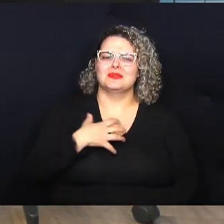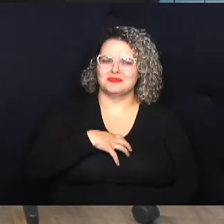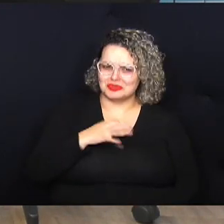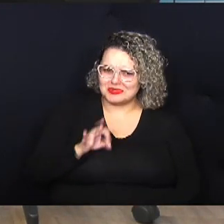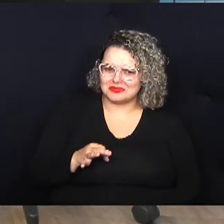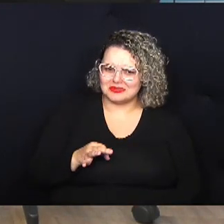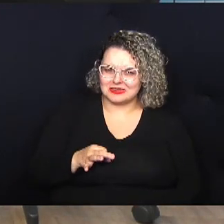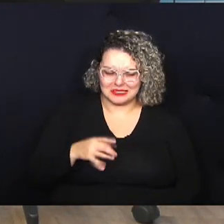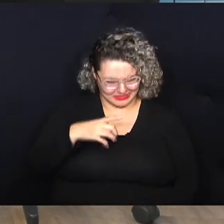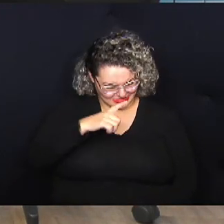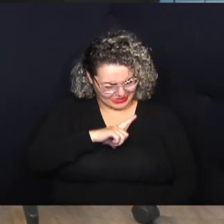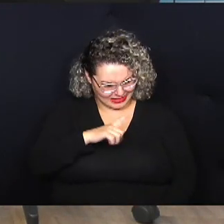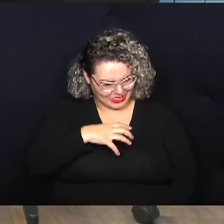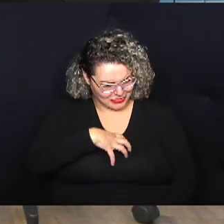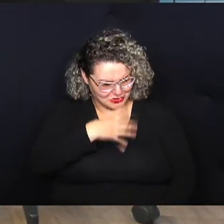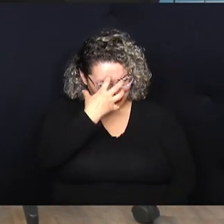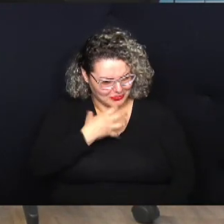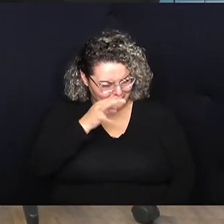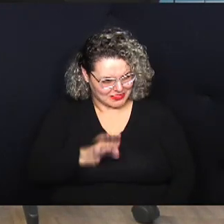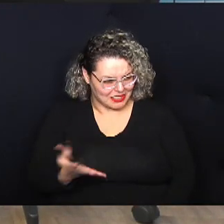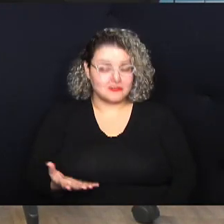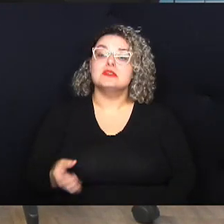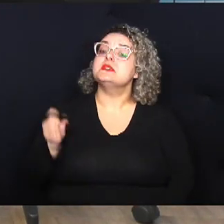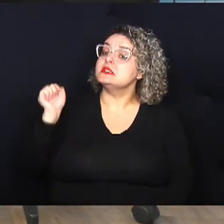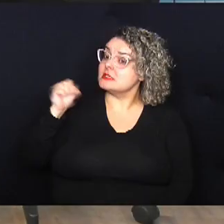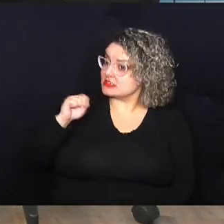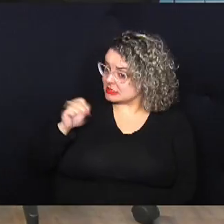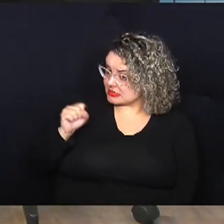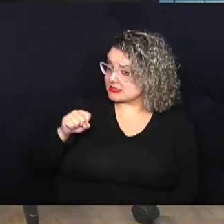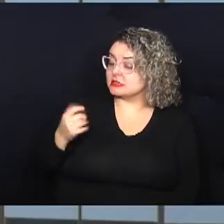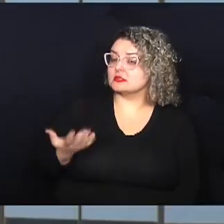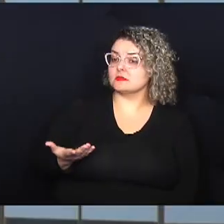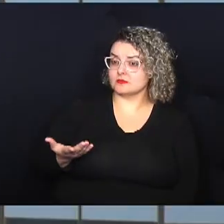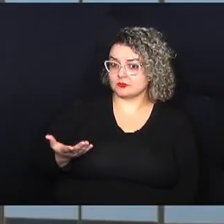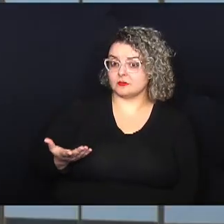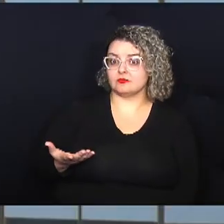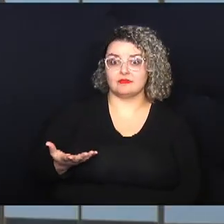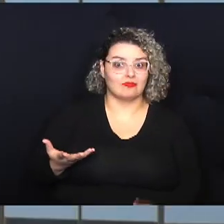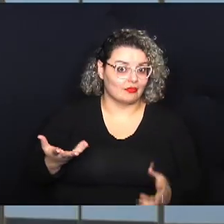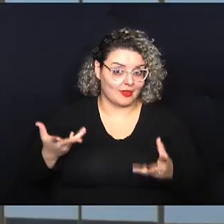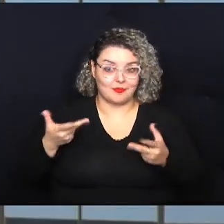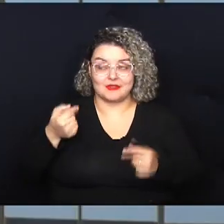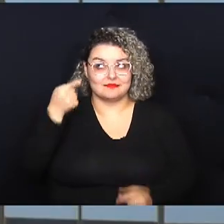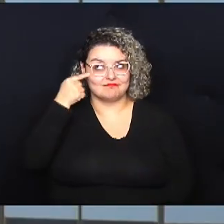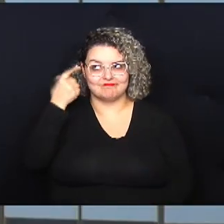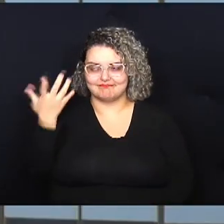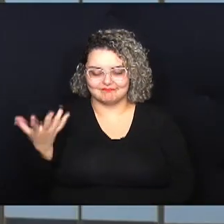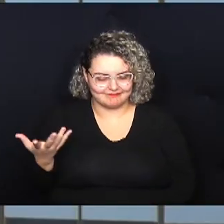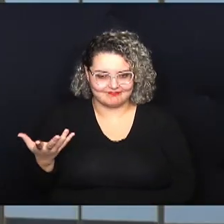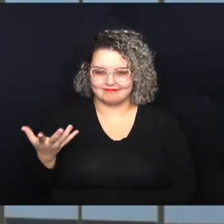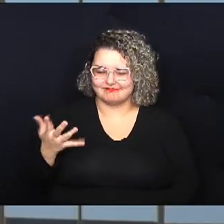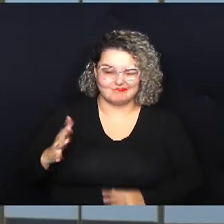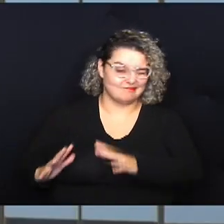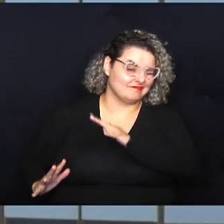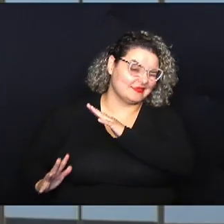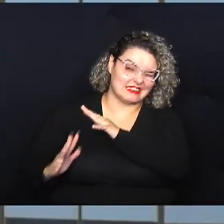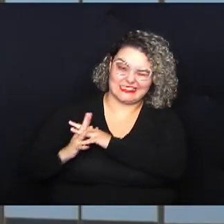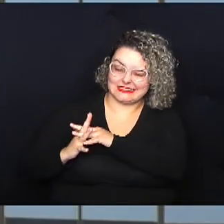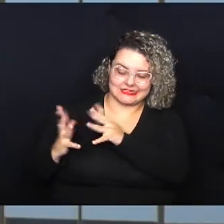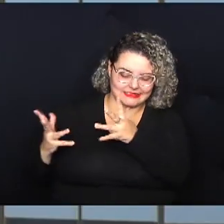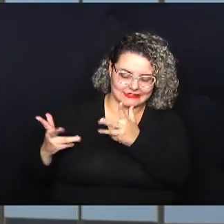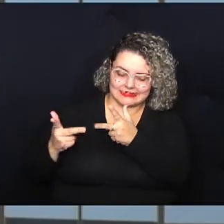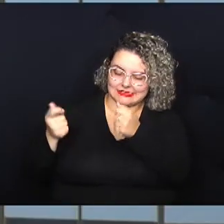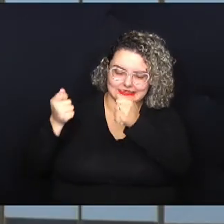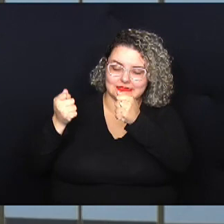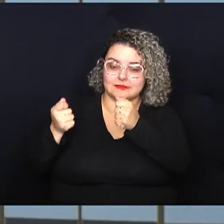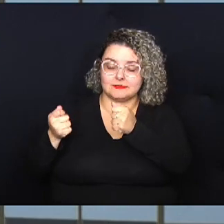ficar bravo da maneira correta? Sim, existe. É muito incrível, né? Esse pensamento é top, eu acho fantástico.